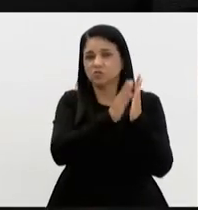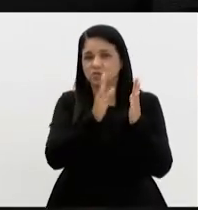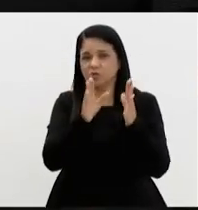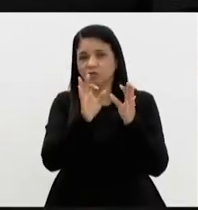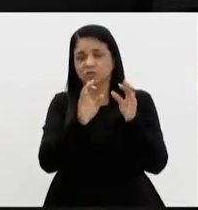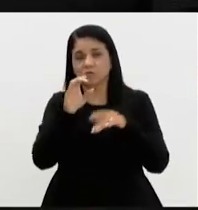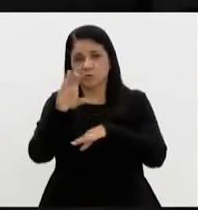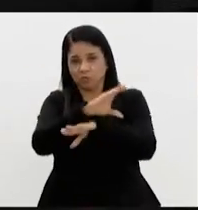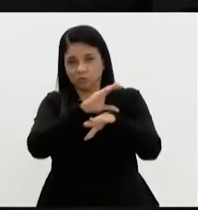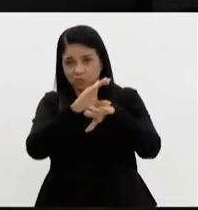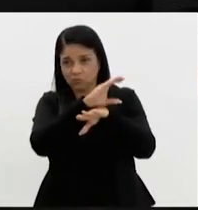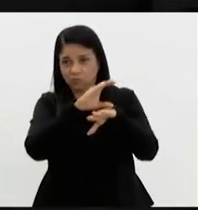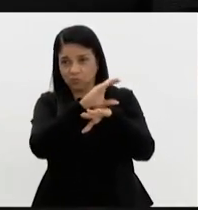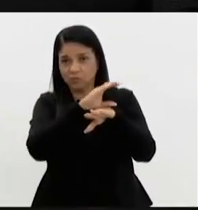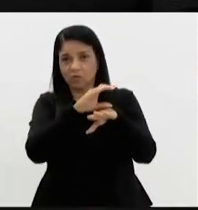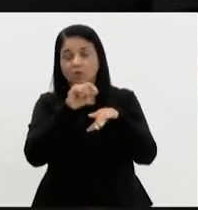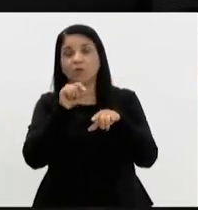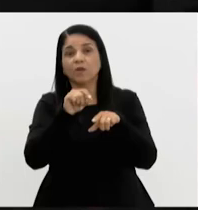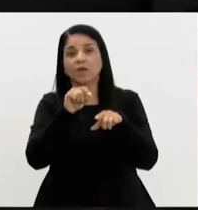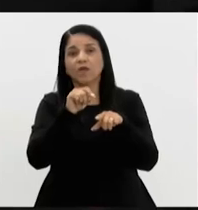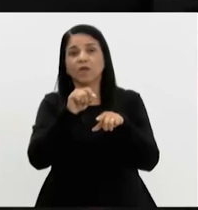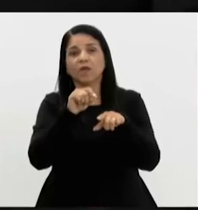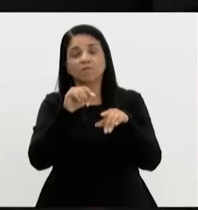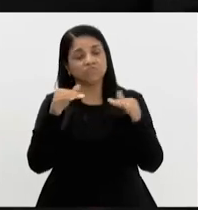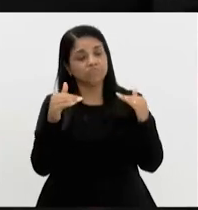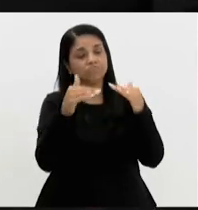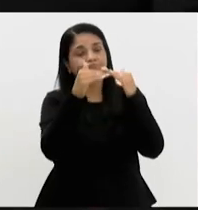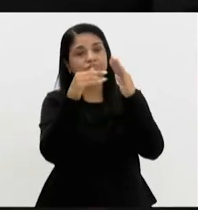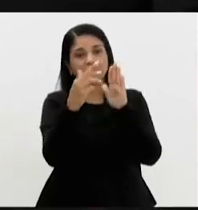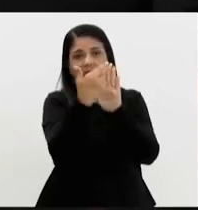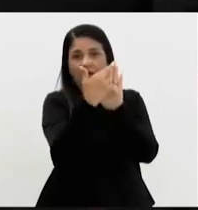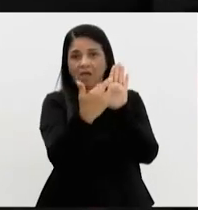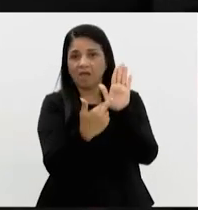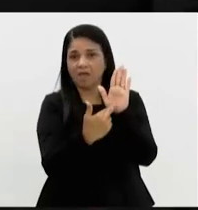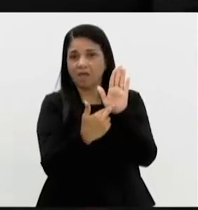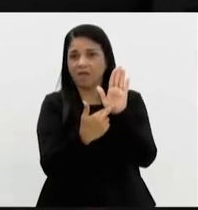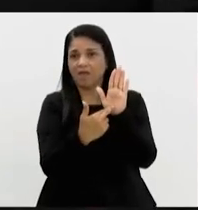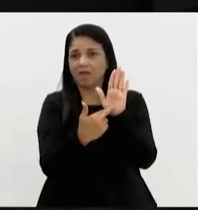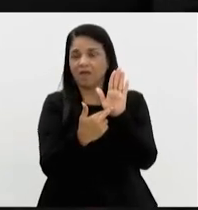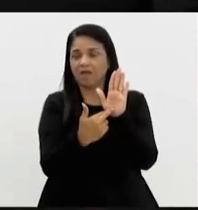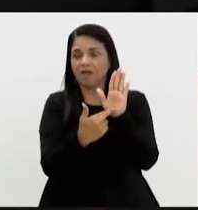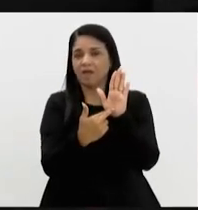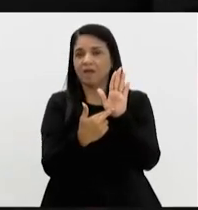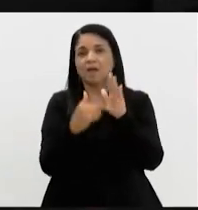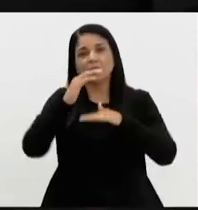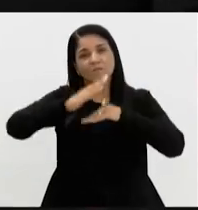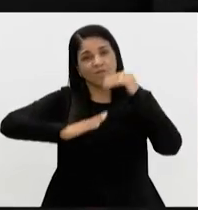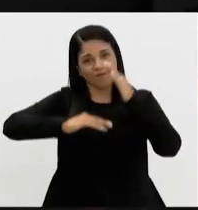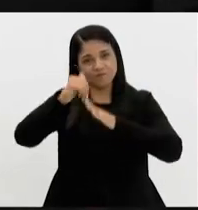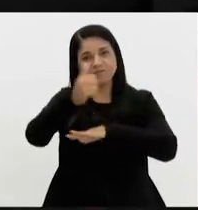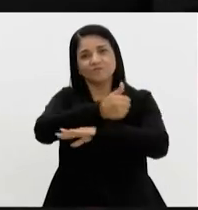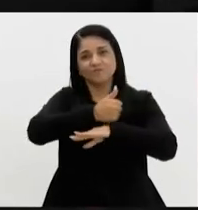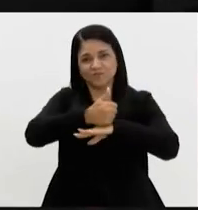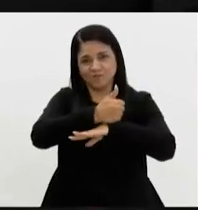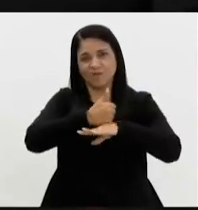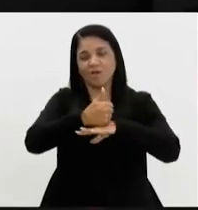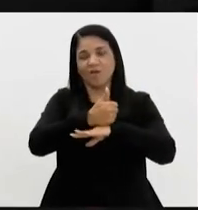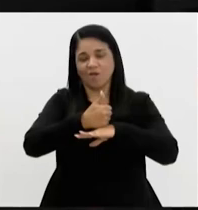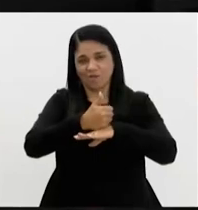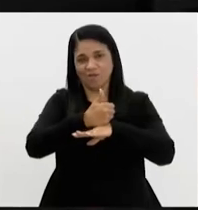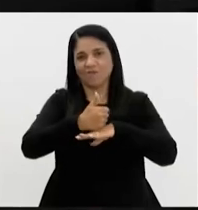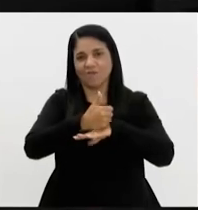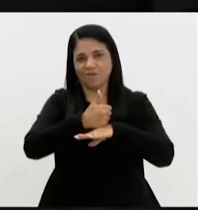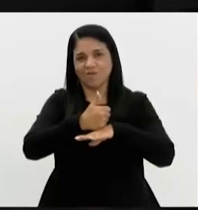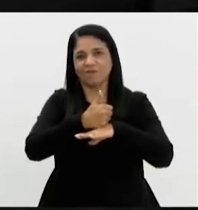almejamos a cada dia é o atingimento da nossa Constituição normativa Ou seja a estética constitucional que eu cunho essa expressão com o